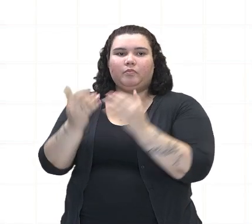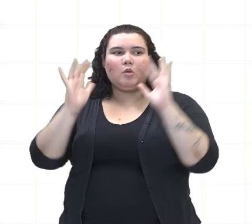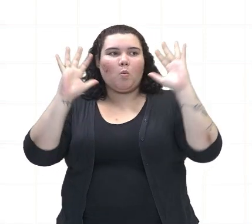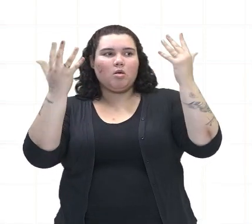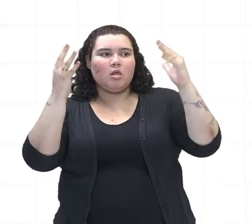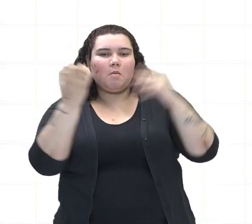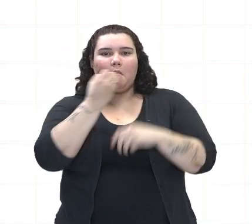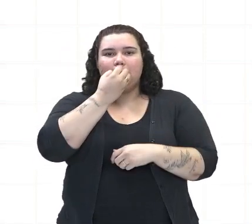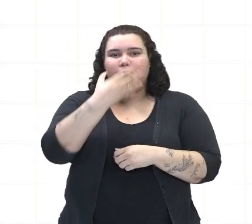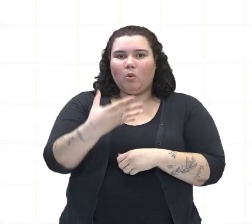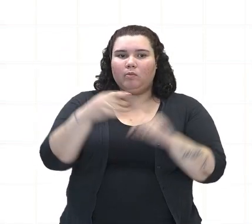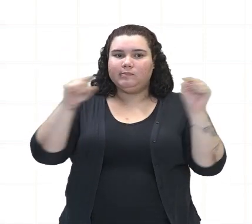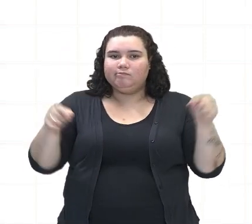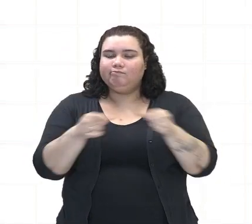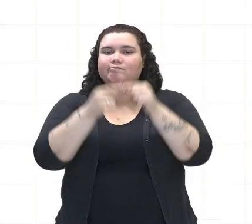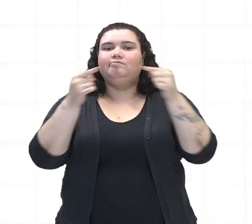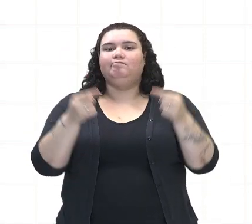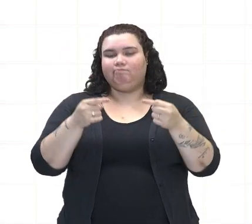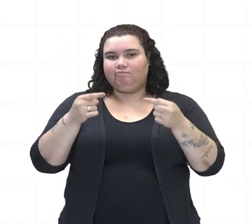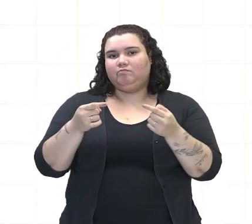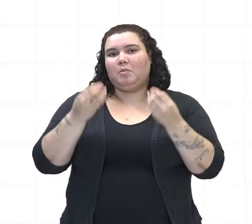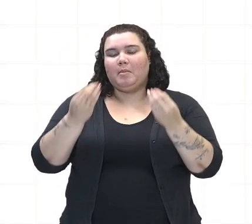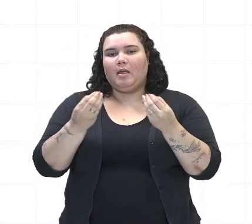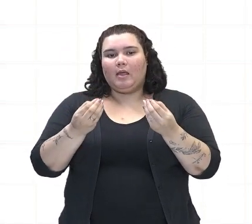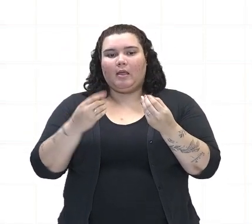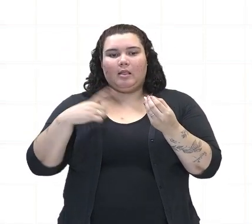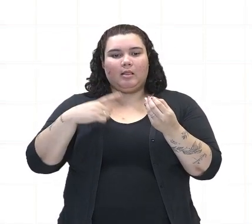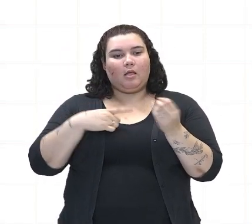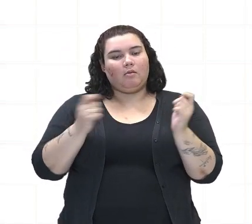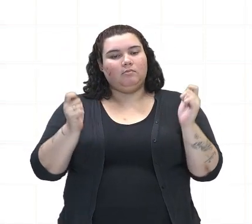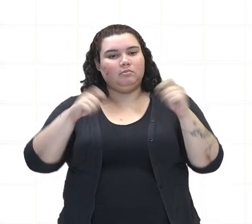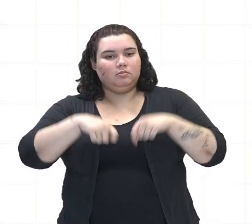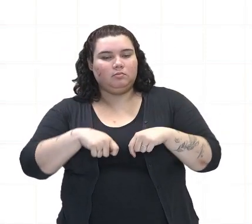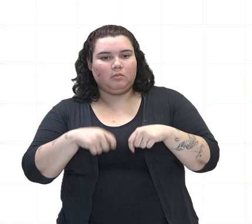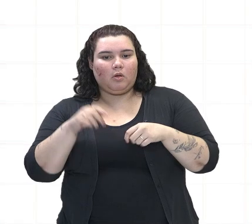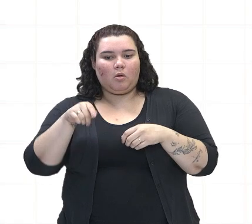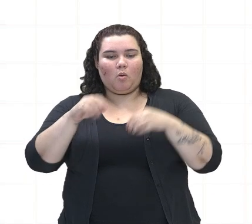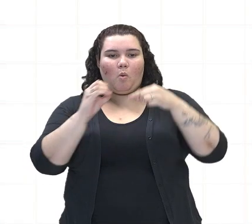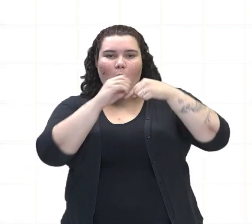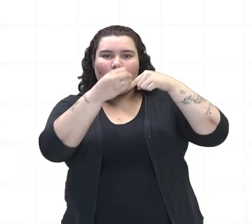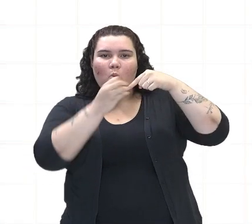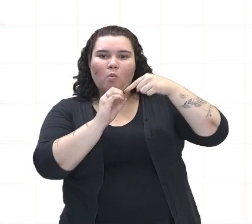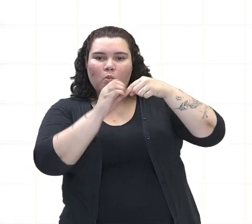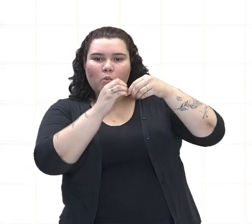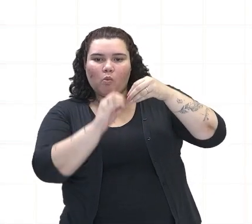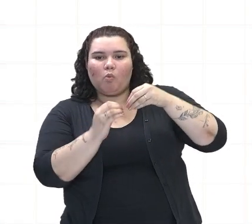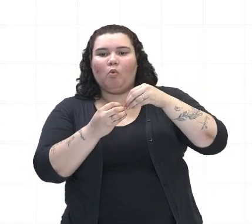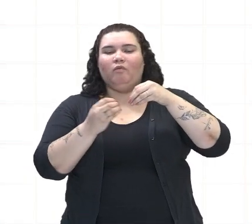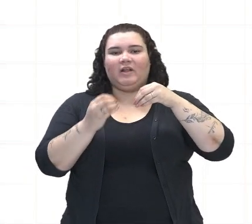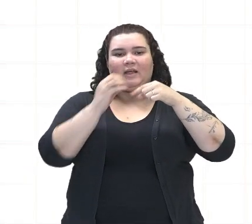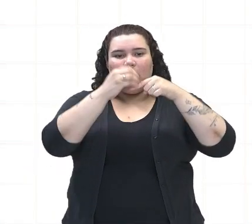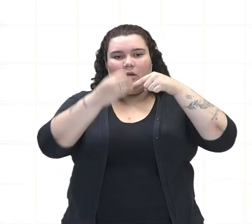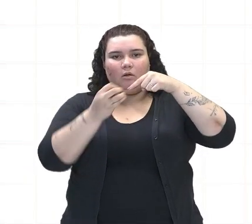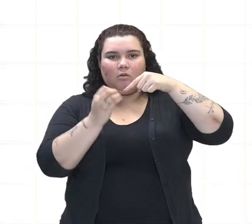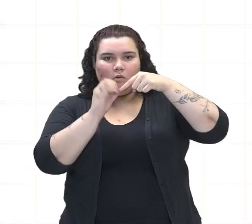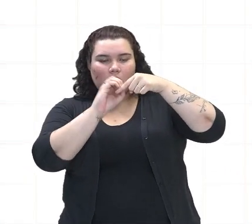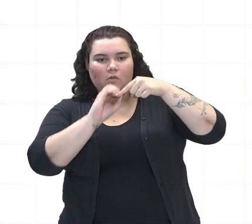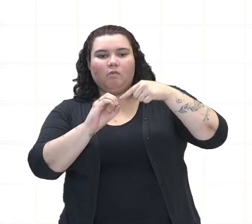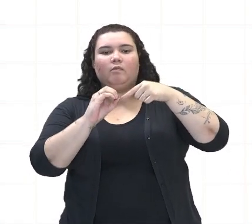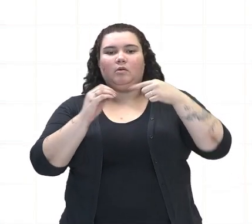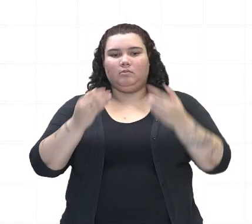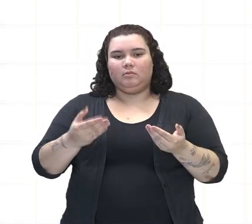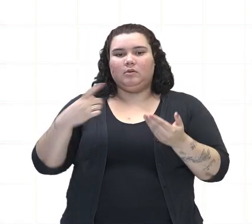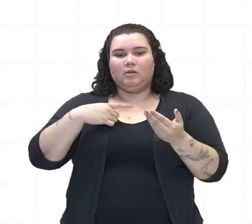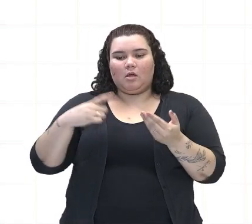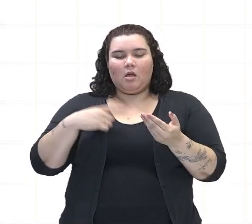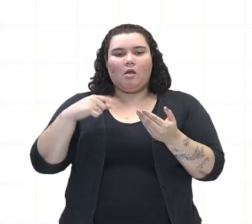mais frio, que é o que precisa, né? Para as uvas crescerem bem, né? Tem toda uma importância ali, as uvas